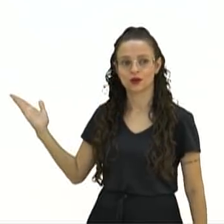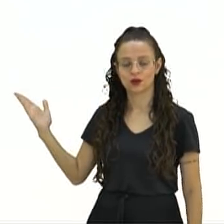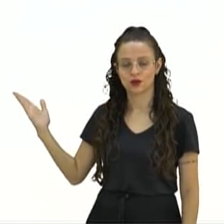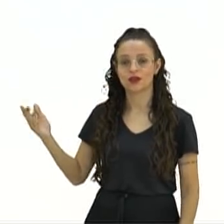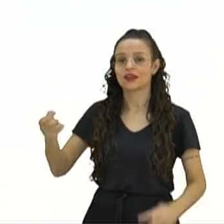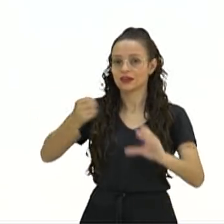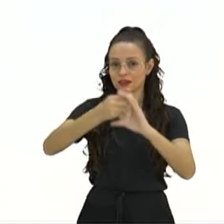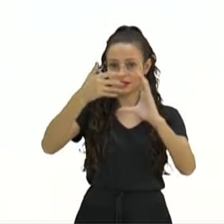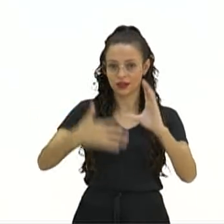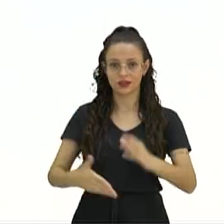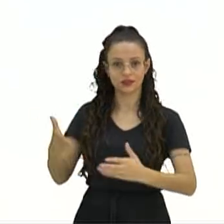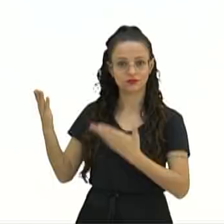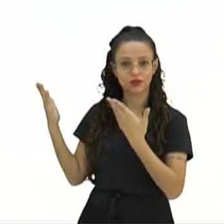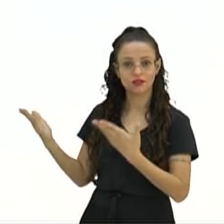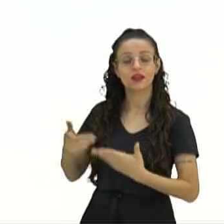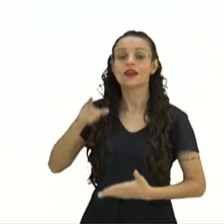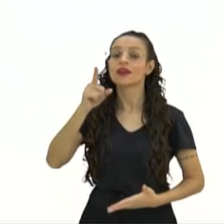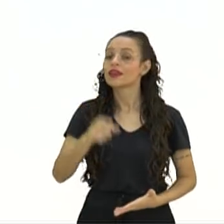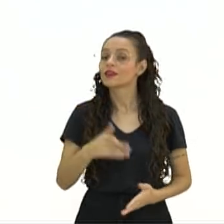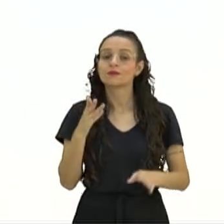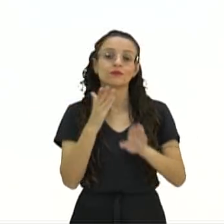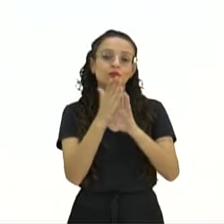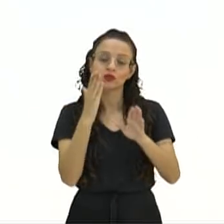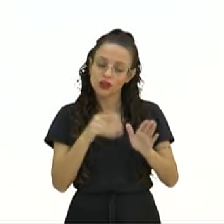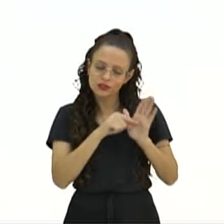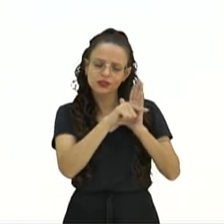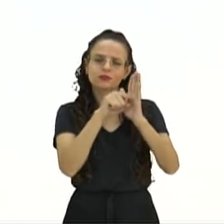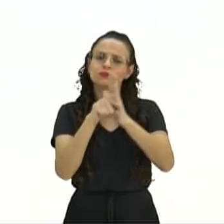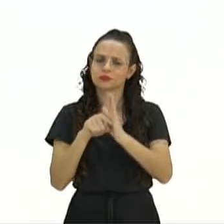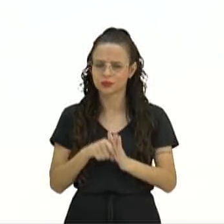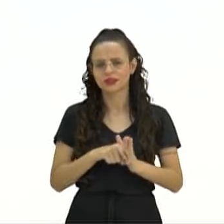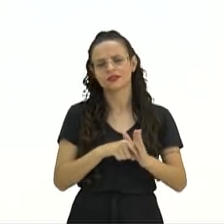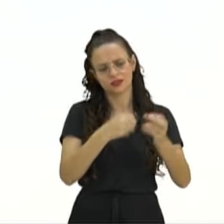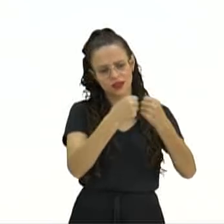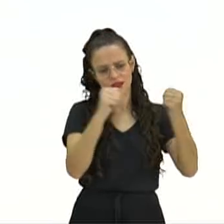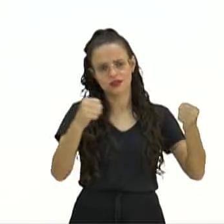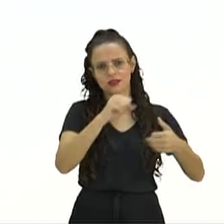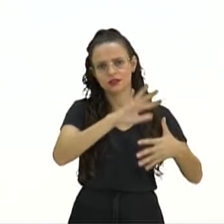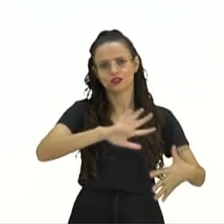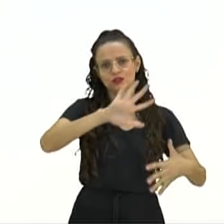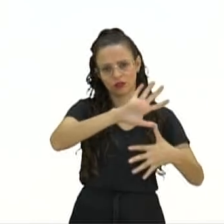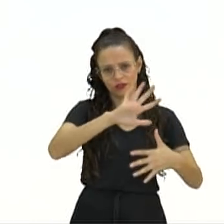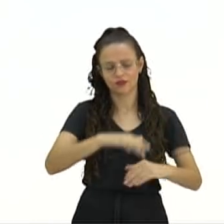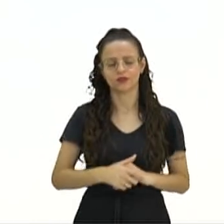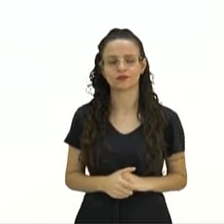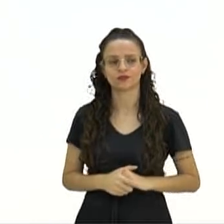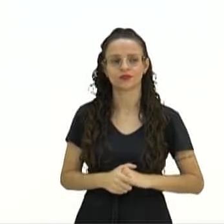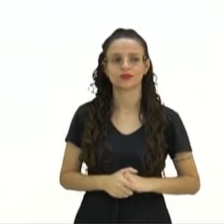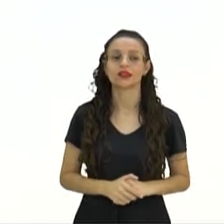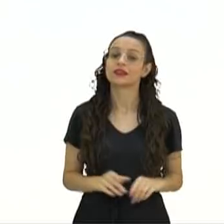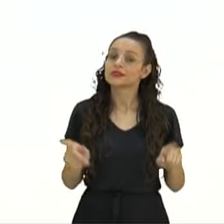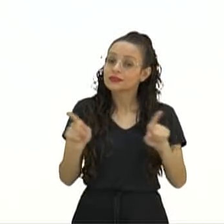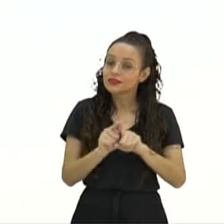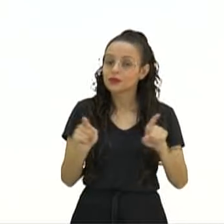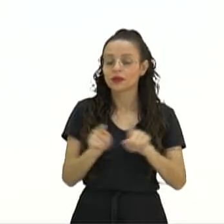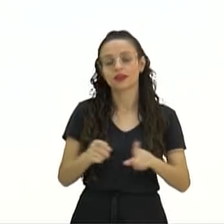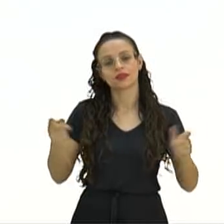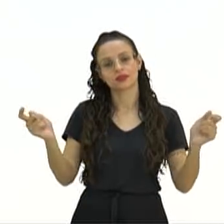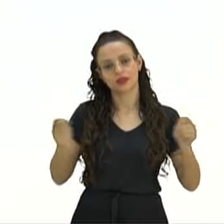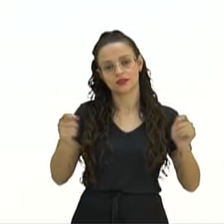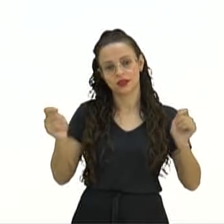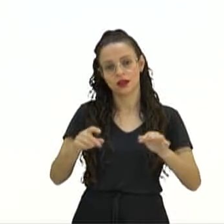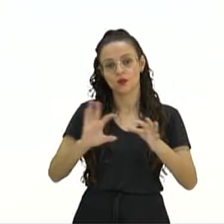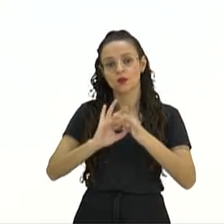essas características aqui são o resultado da cartografia, do trabalho da cartografia. Ela também permite